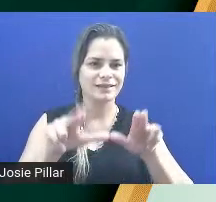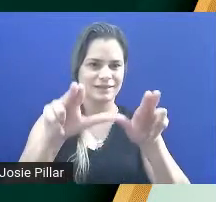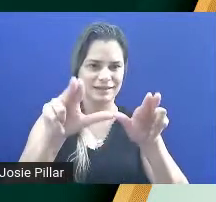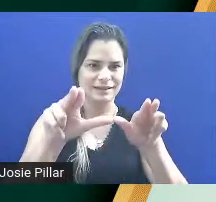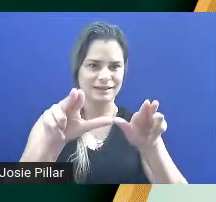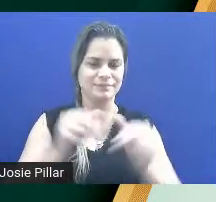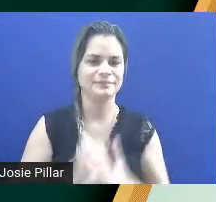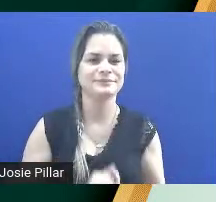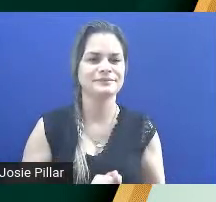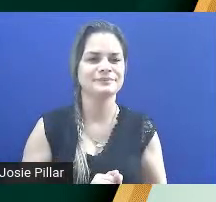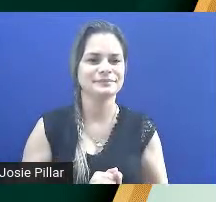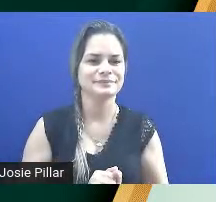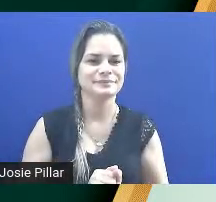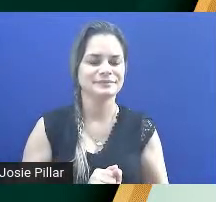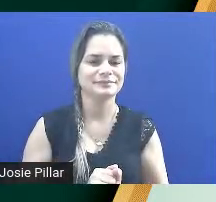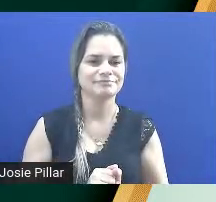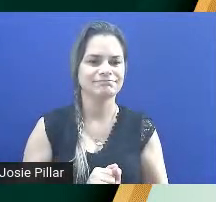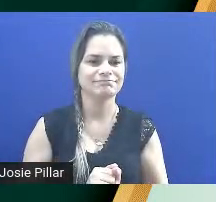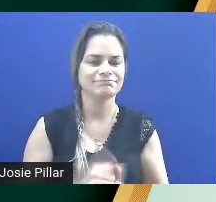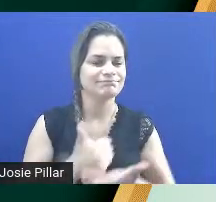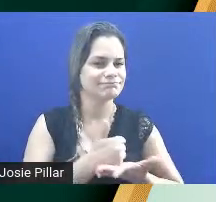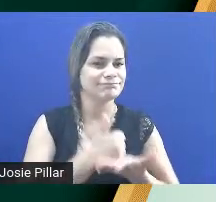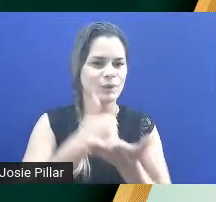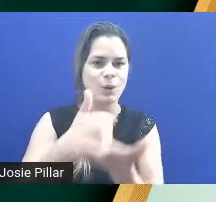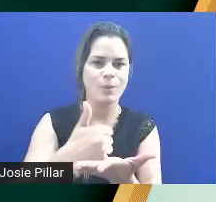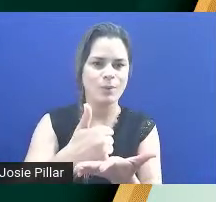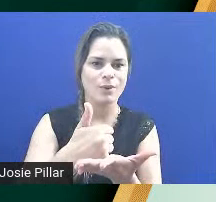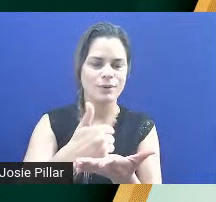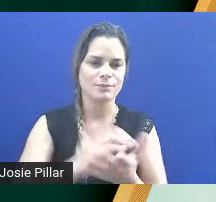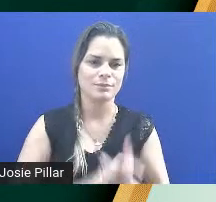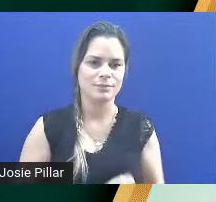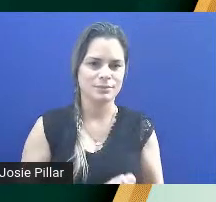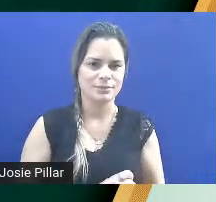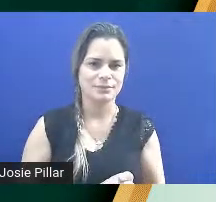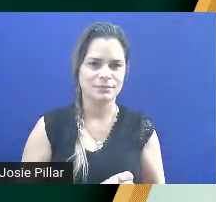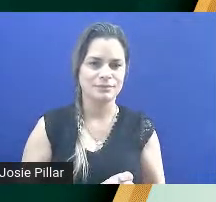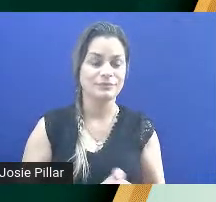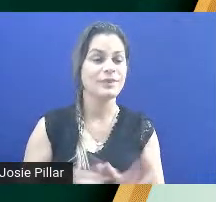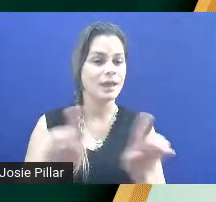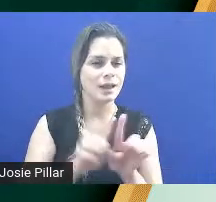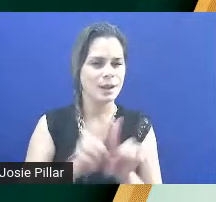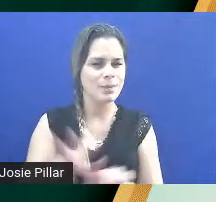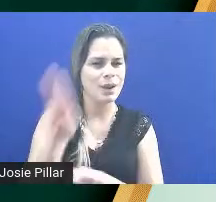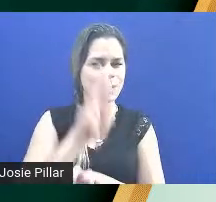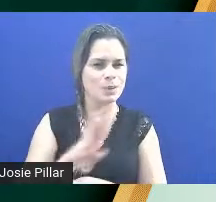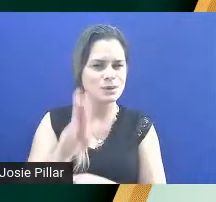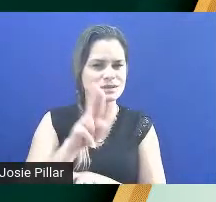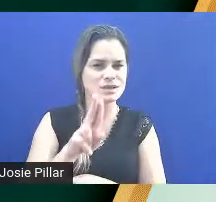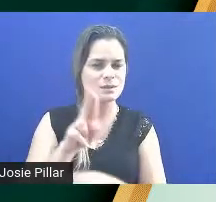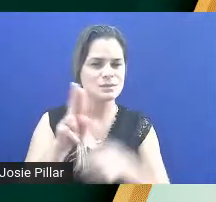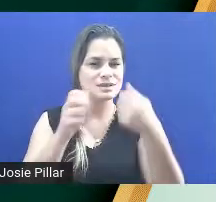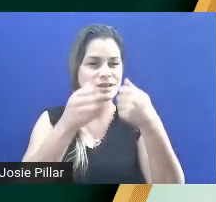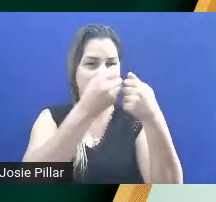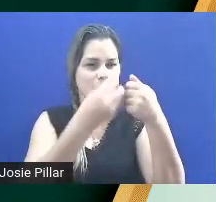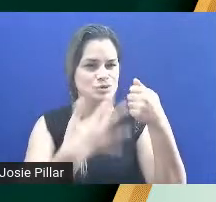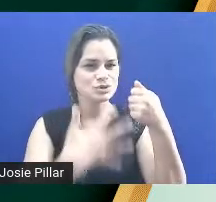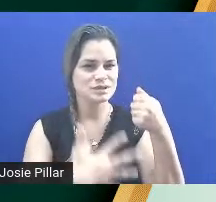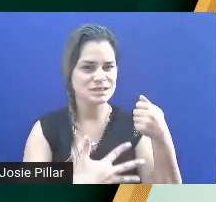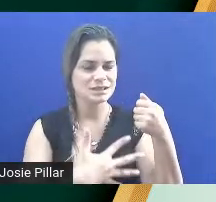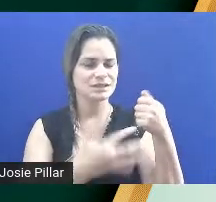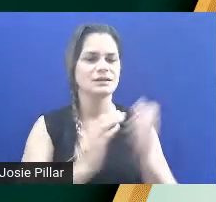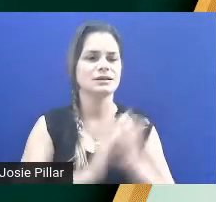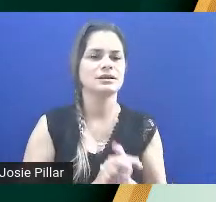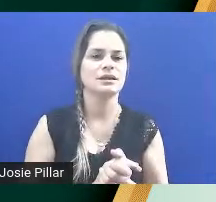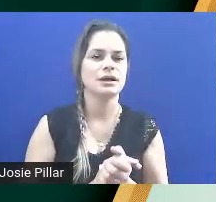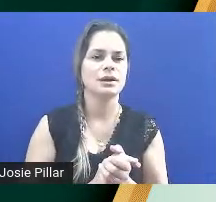Acessibilidade, NINA, pela colaboração. Também utilizaremos a audiodescrição para promover a